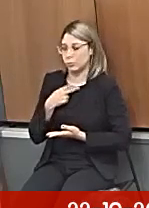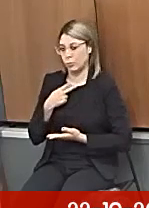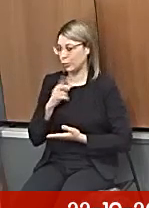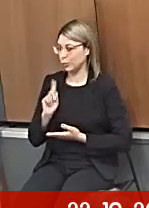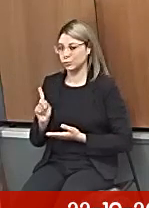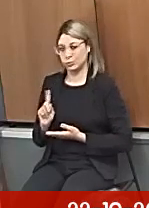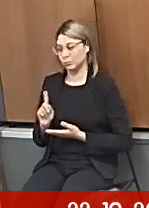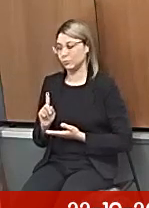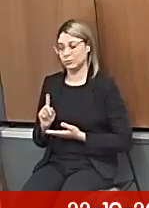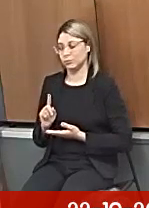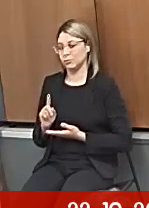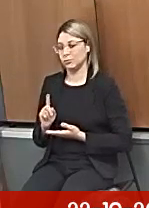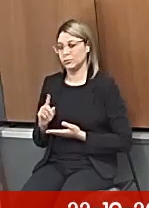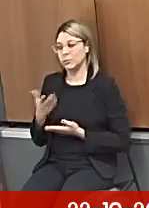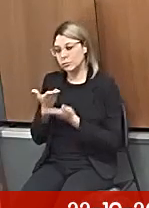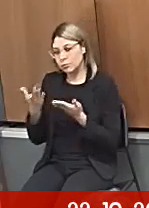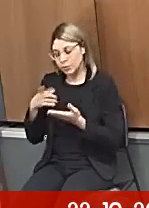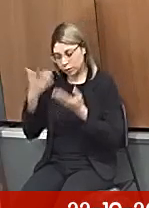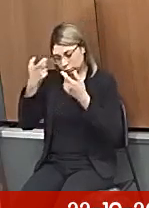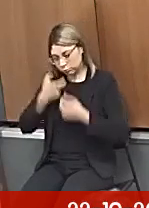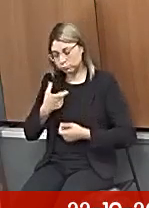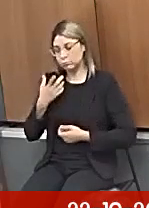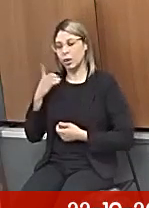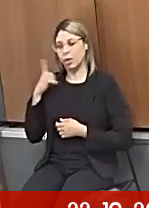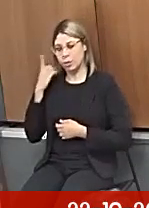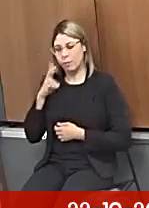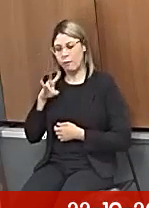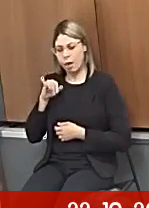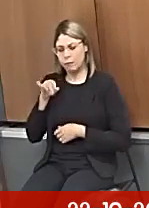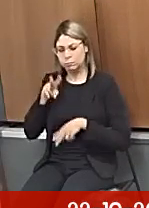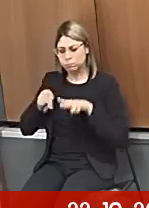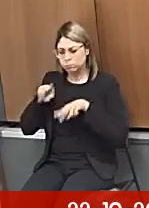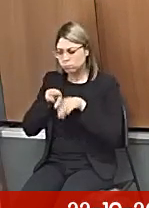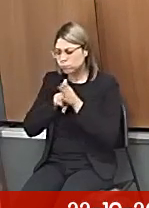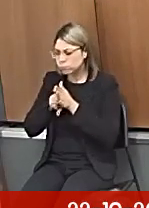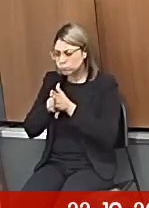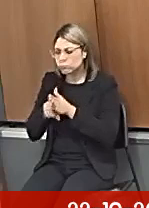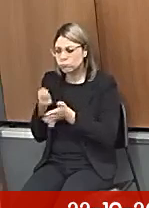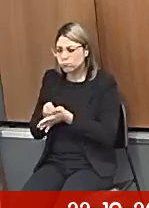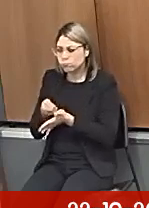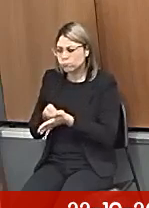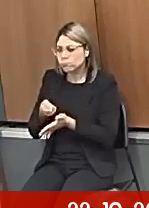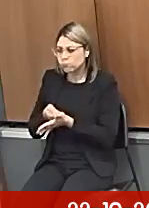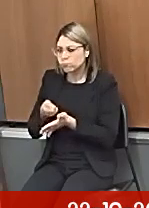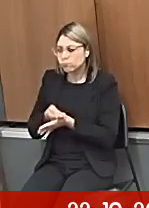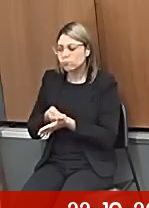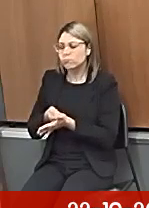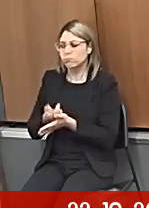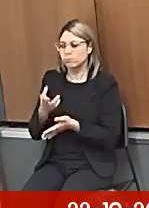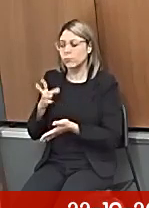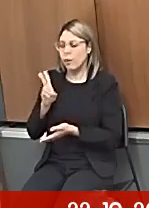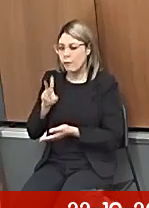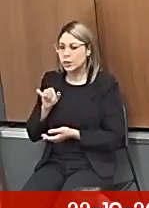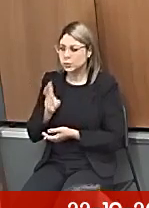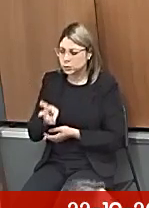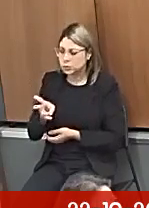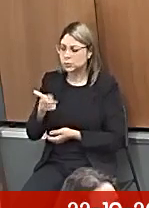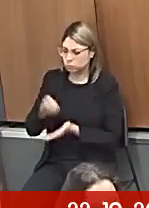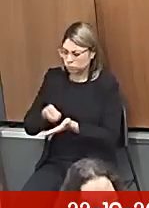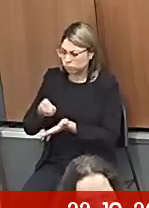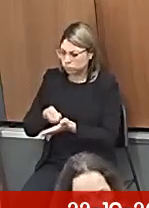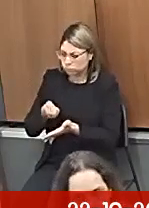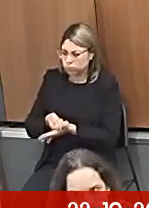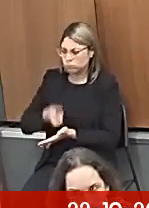E vocês têm aqui um deputado que vai fiscalizar, vai pegar no pé, vai estar o tempo todo